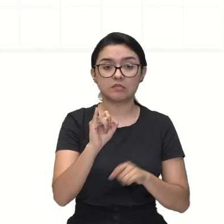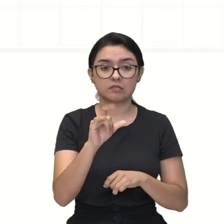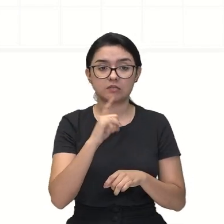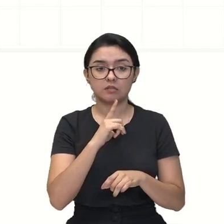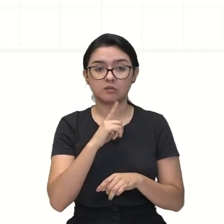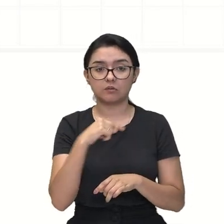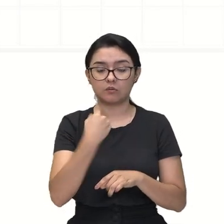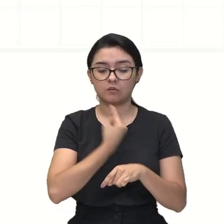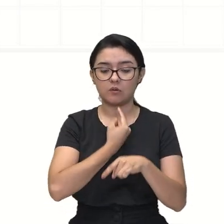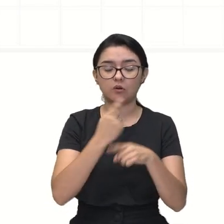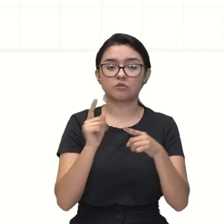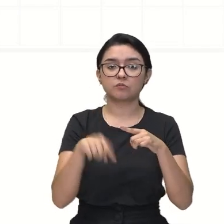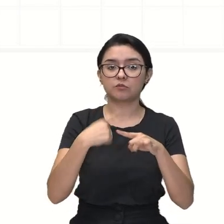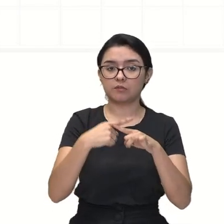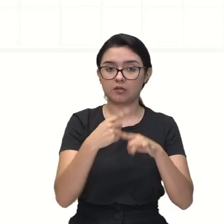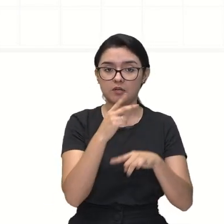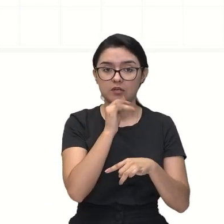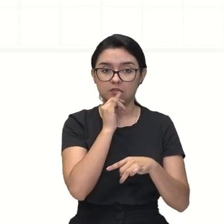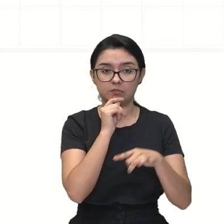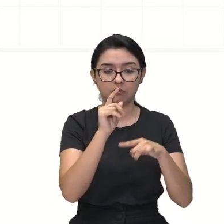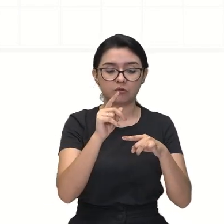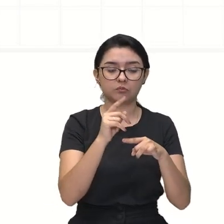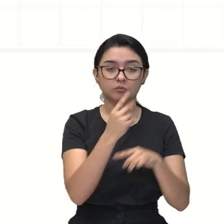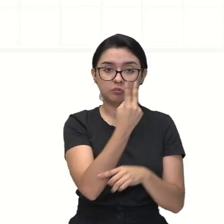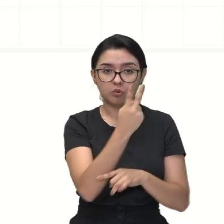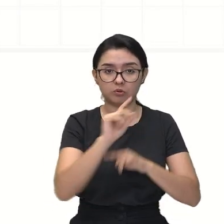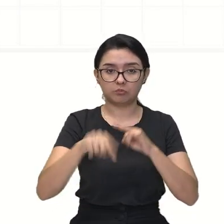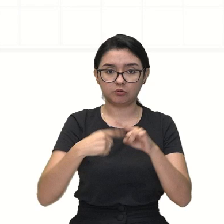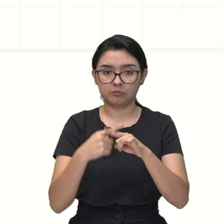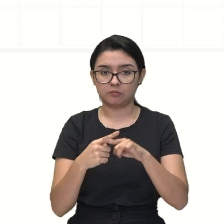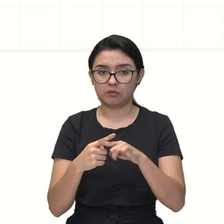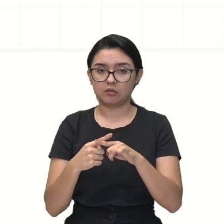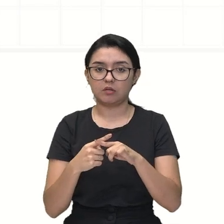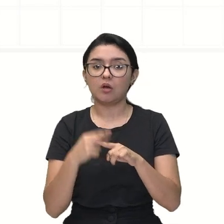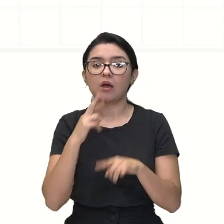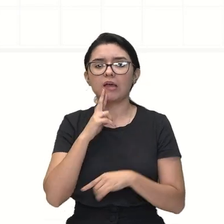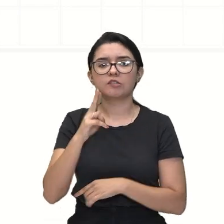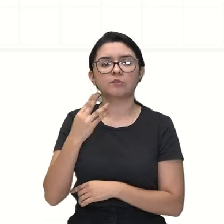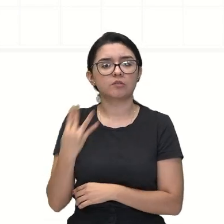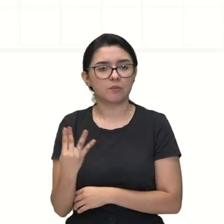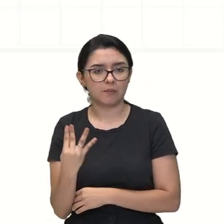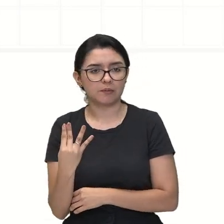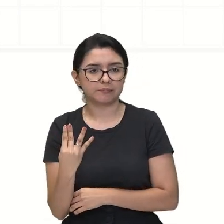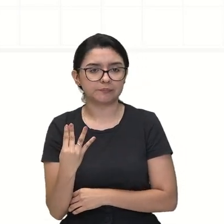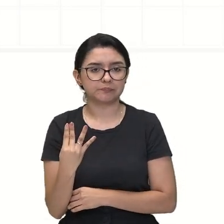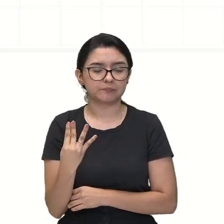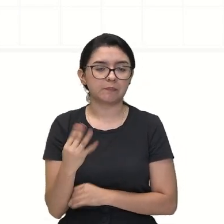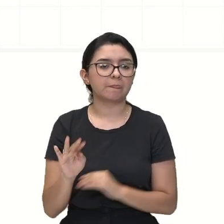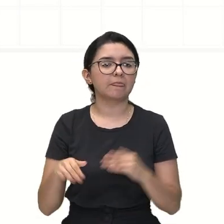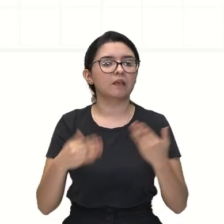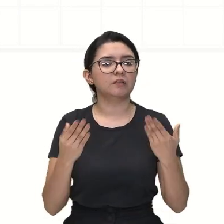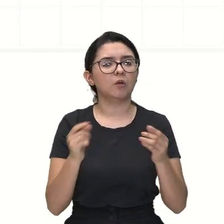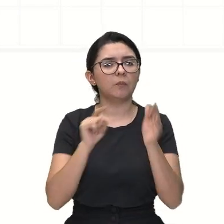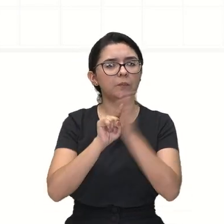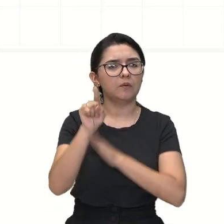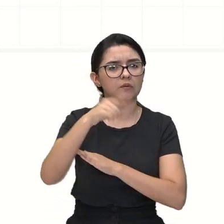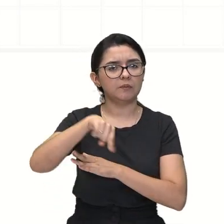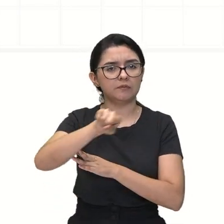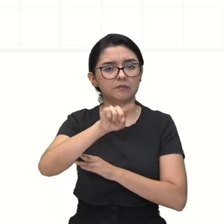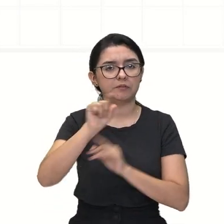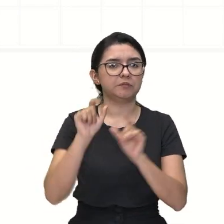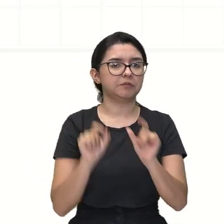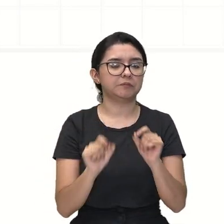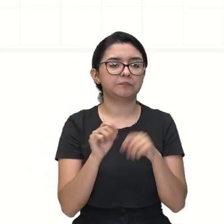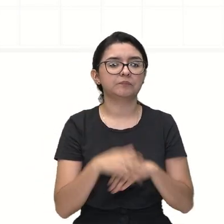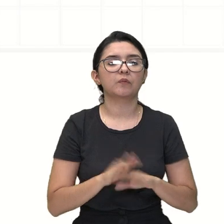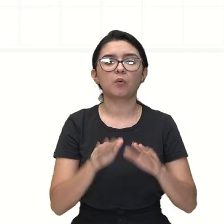multiplicamos o 2 por esse número aqui, o resultado é 4. Aí eu vos pergunto,